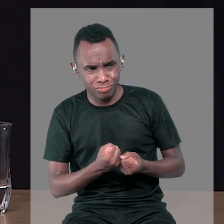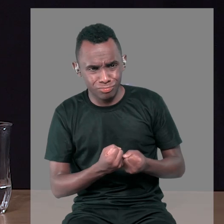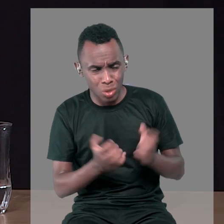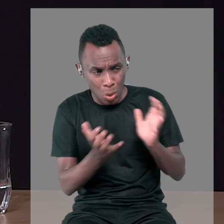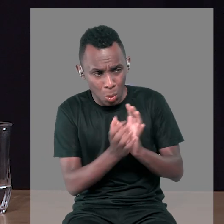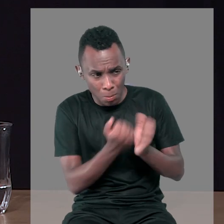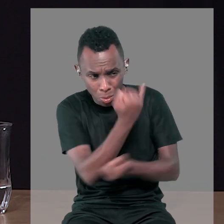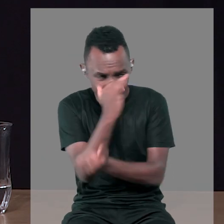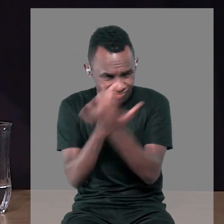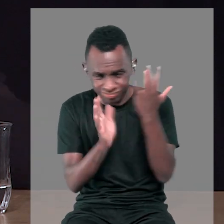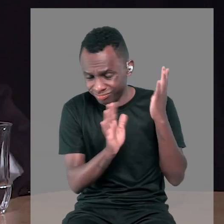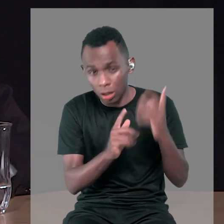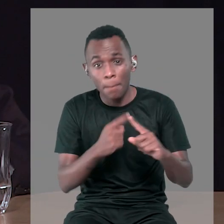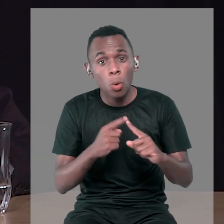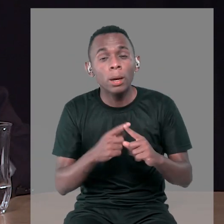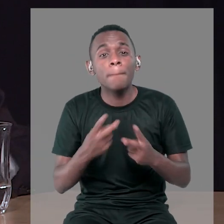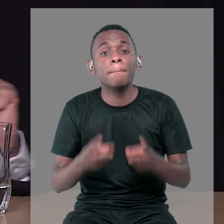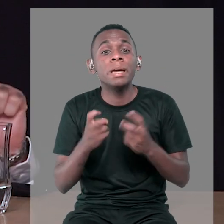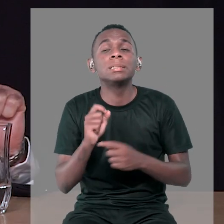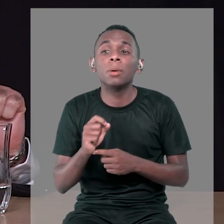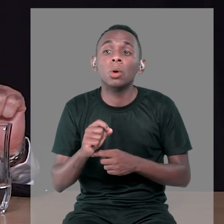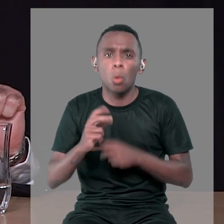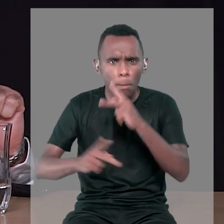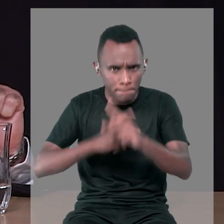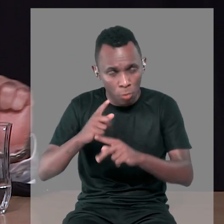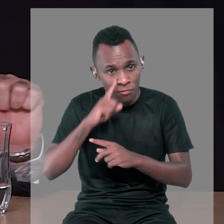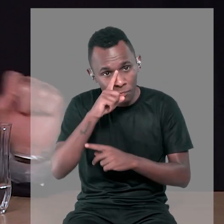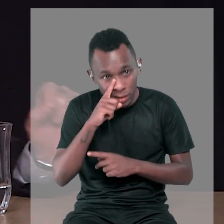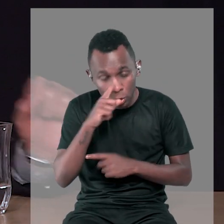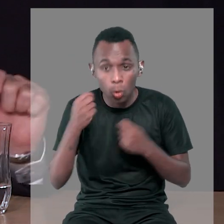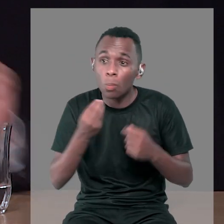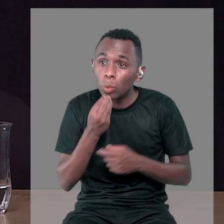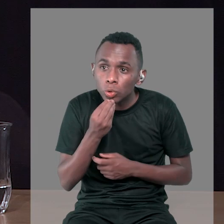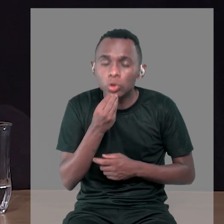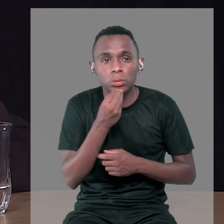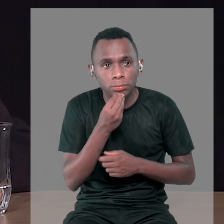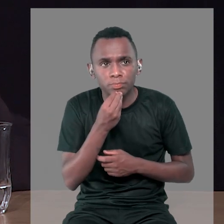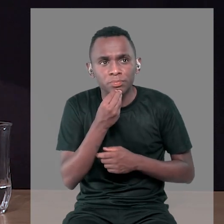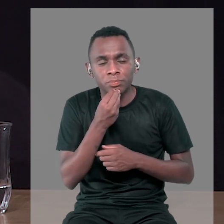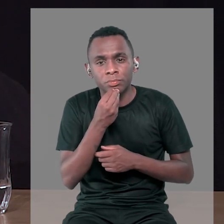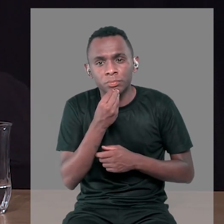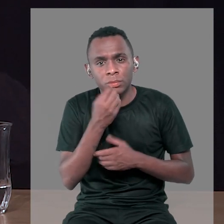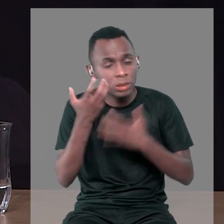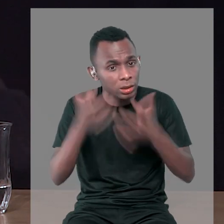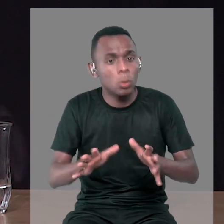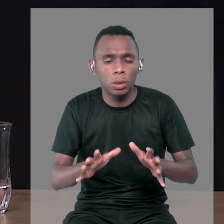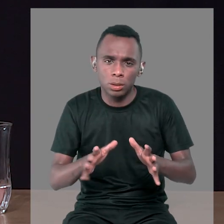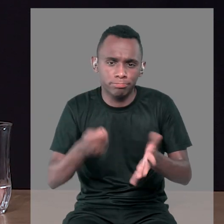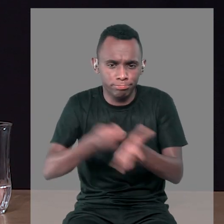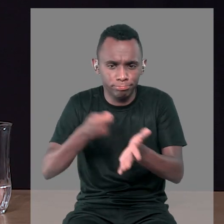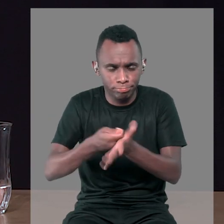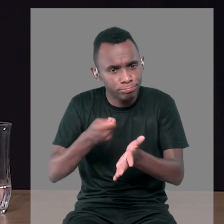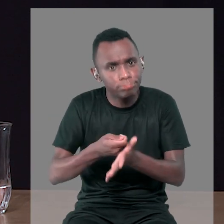nisso o risco da camada popular, do povo, né, se insurgir contra o domínio da elite. Então, o que interessa